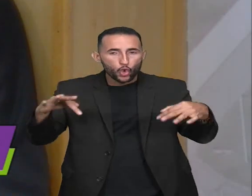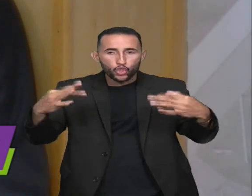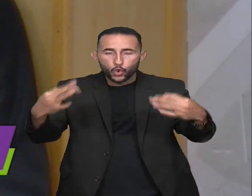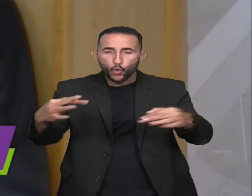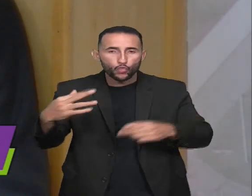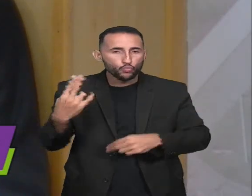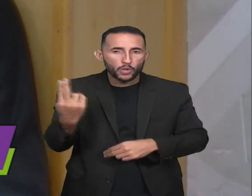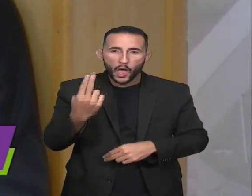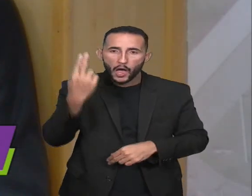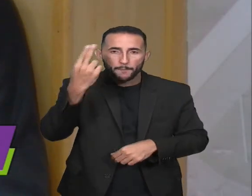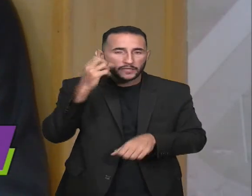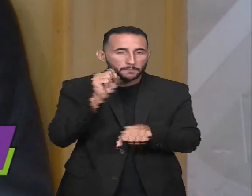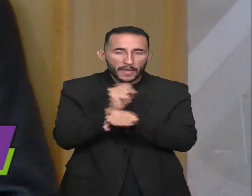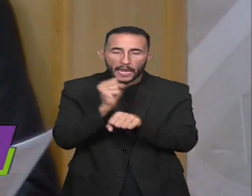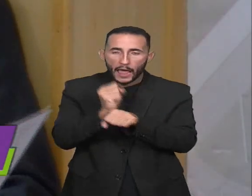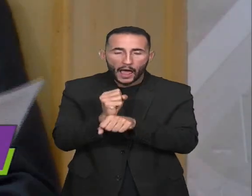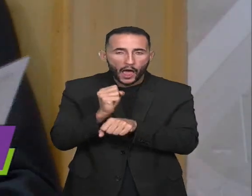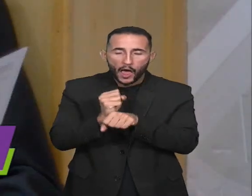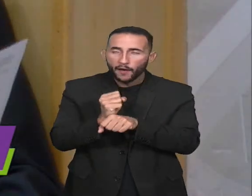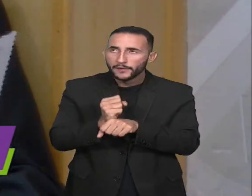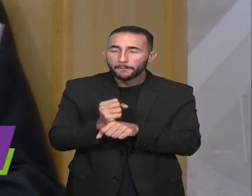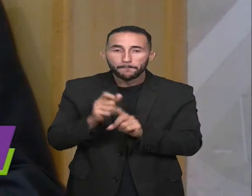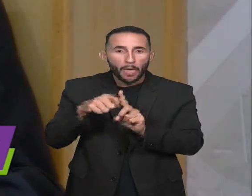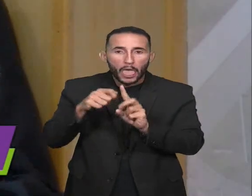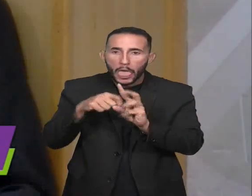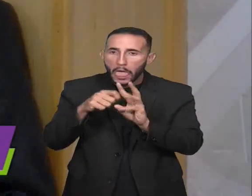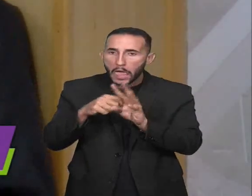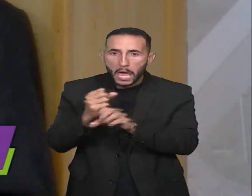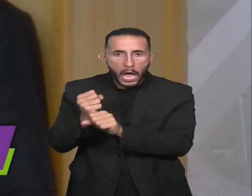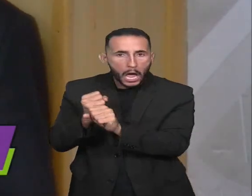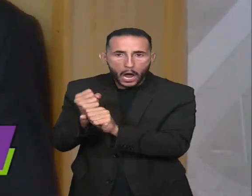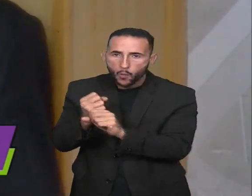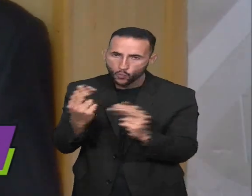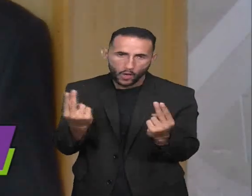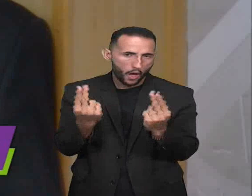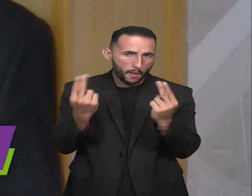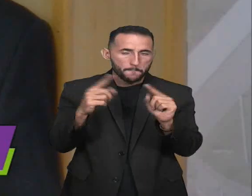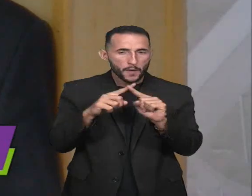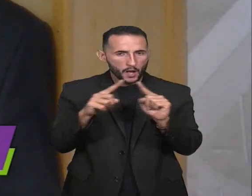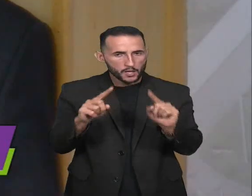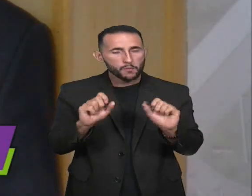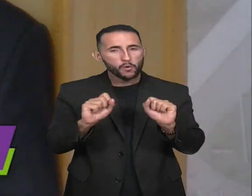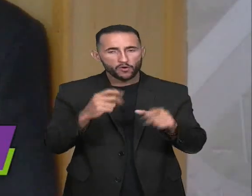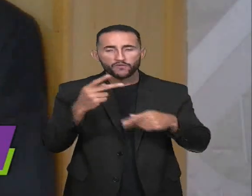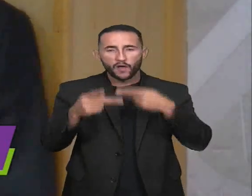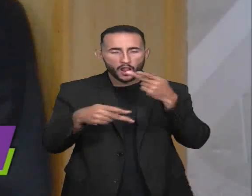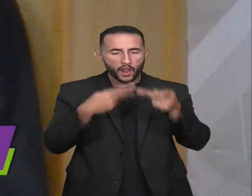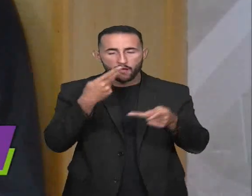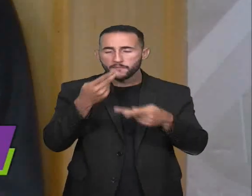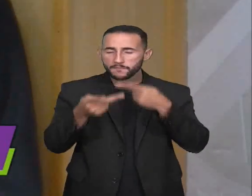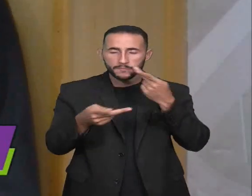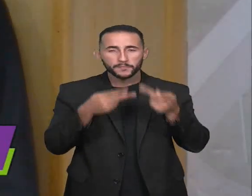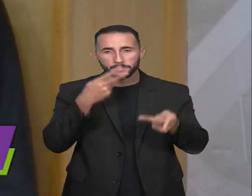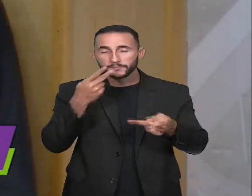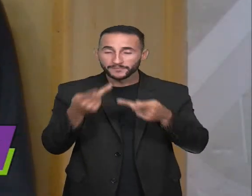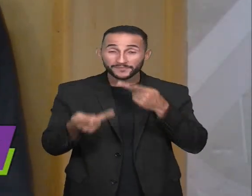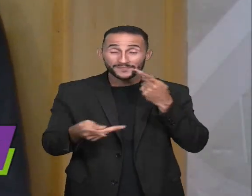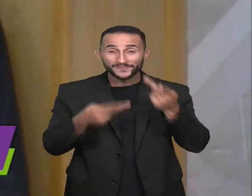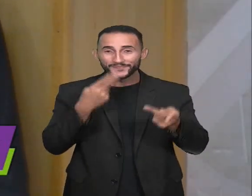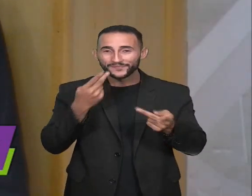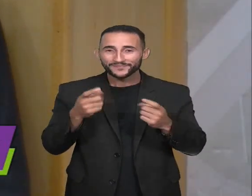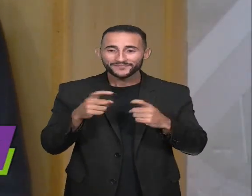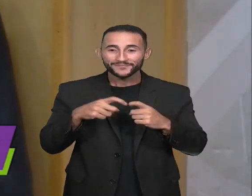fila esperando uma cirurgia posso também falar que geralmente o Ortopedista e o e o